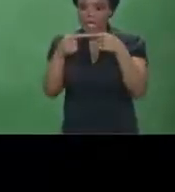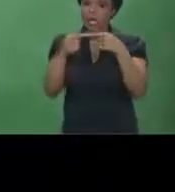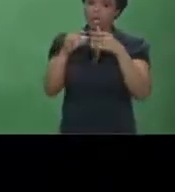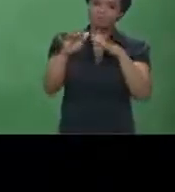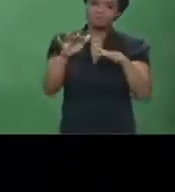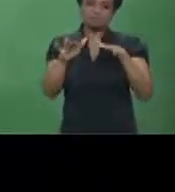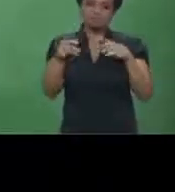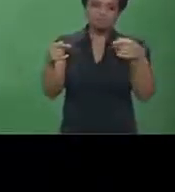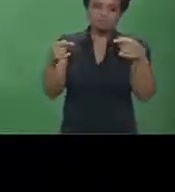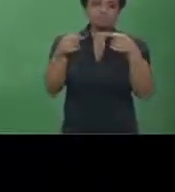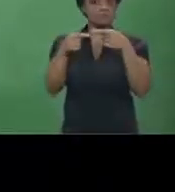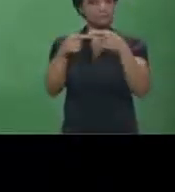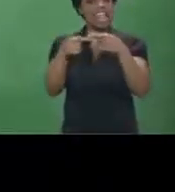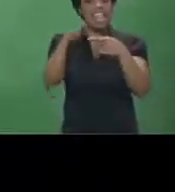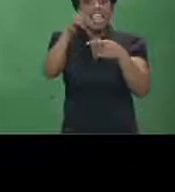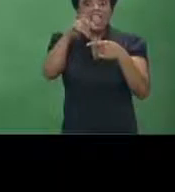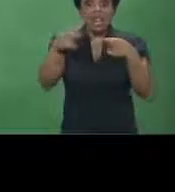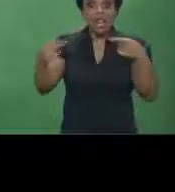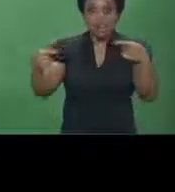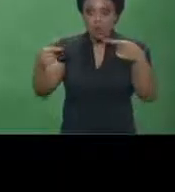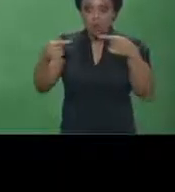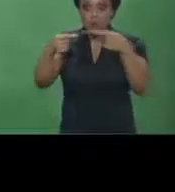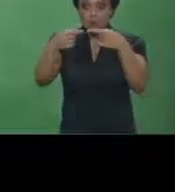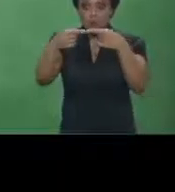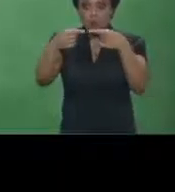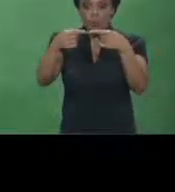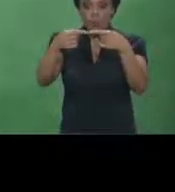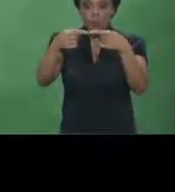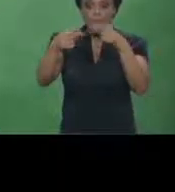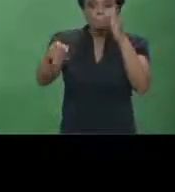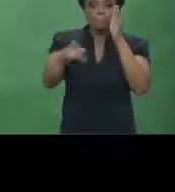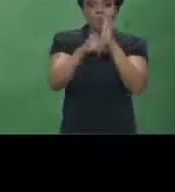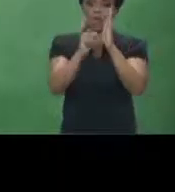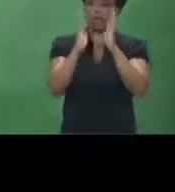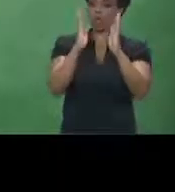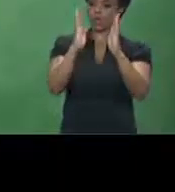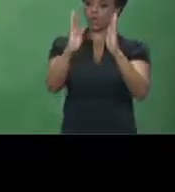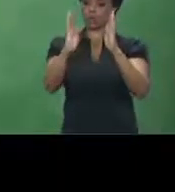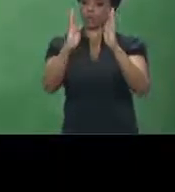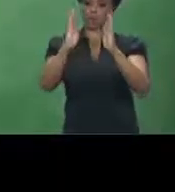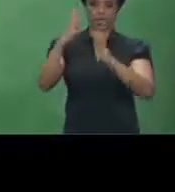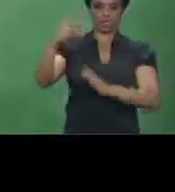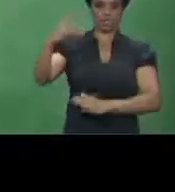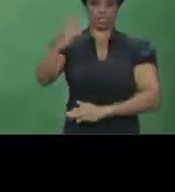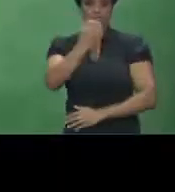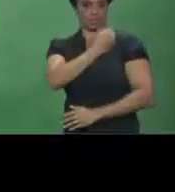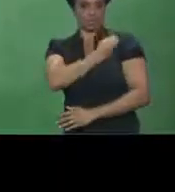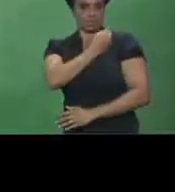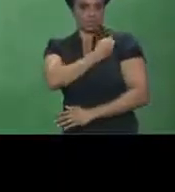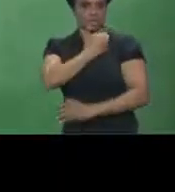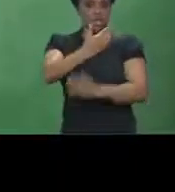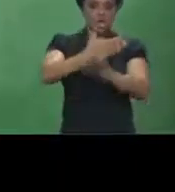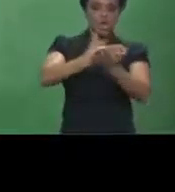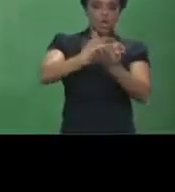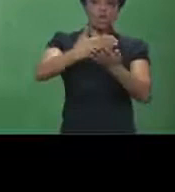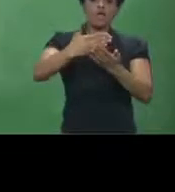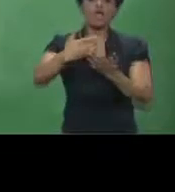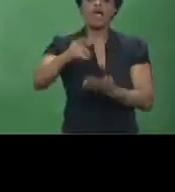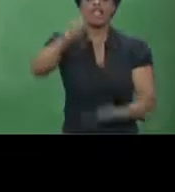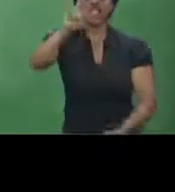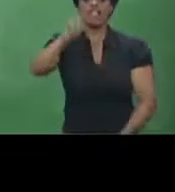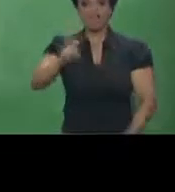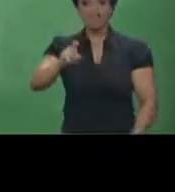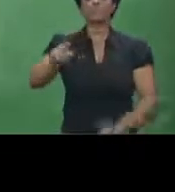for convergente e a série composta pelo módulo de seus termos também, então a série inicial é